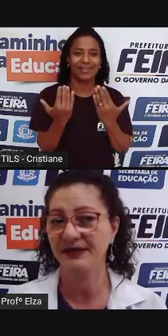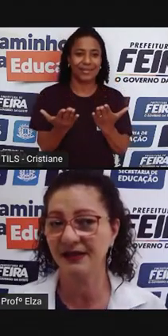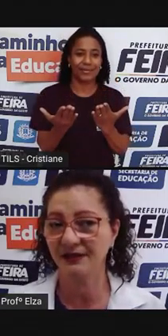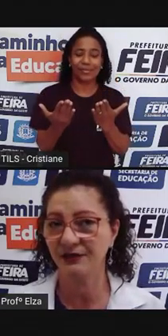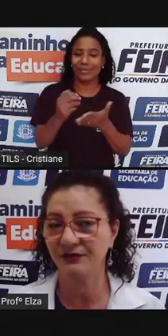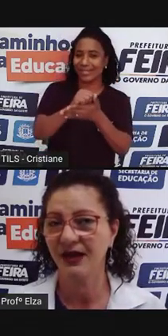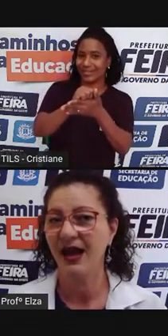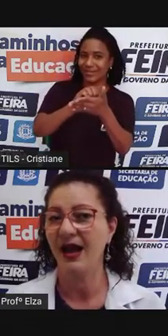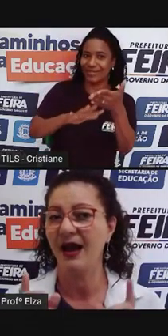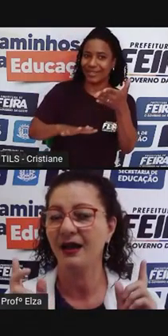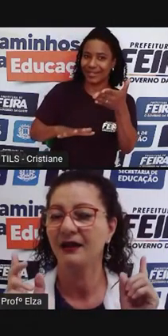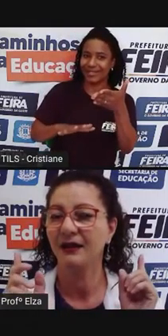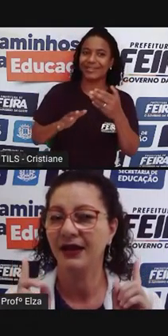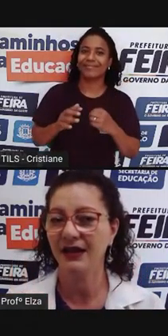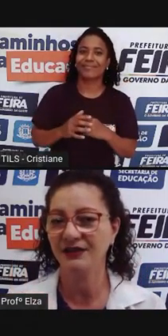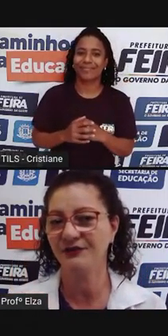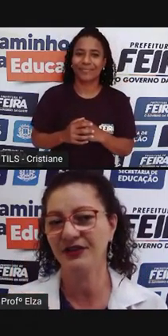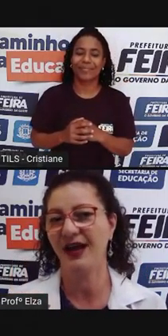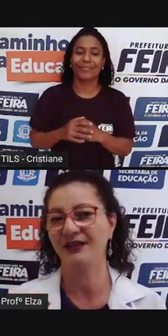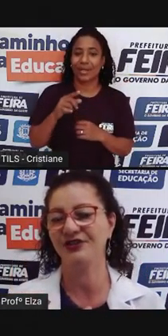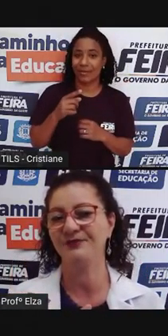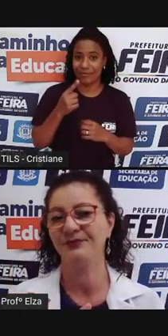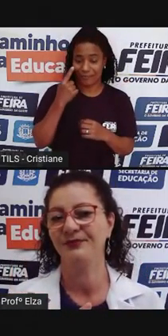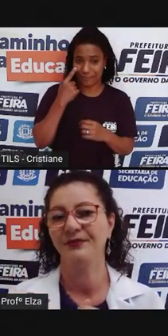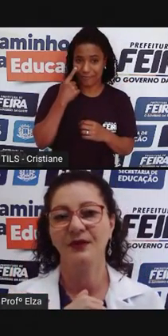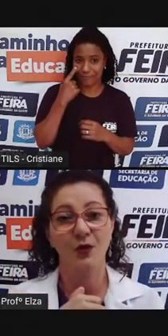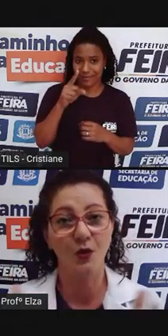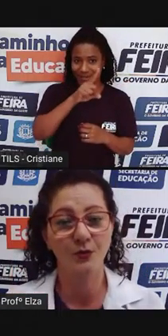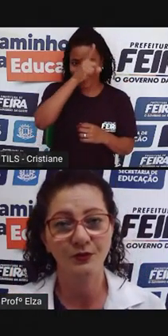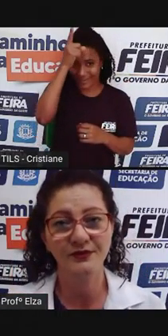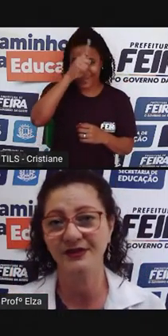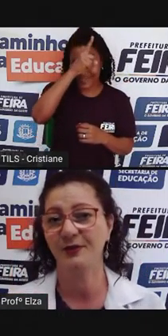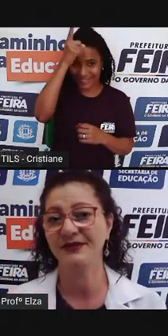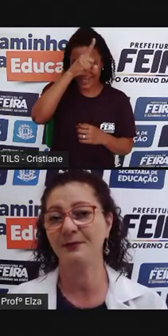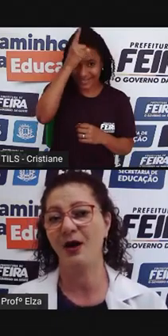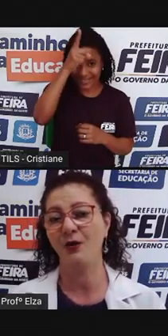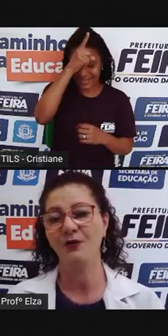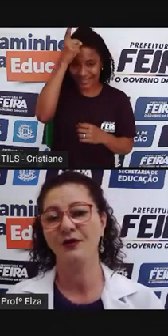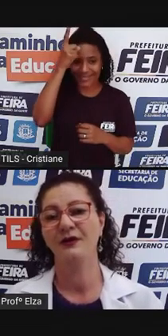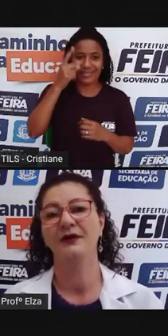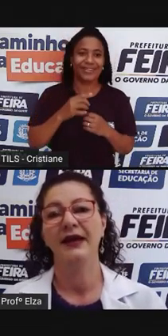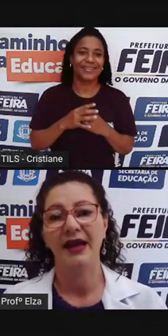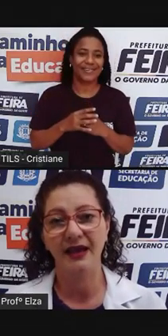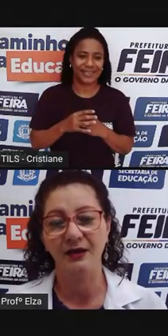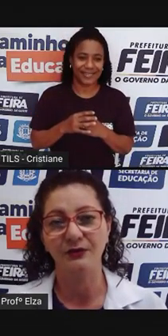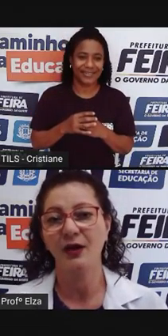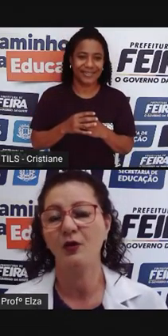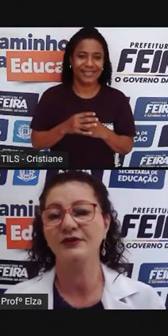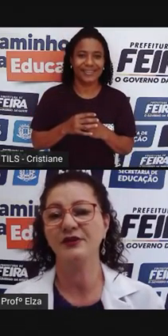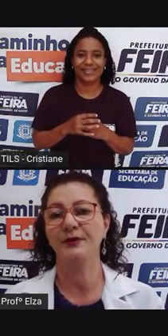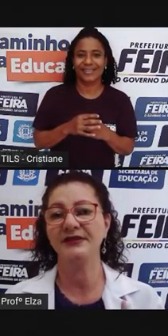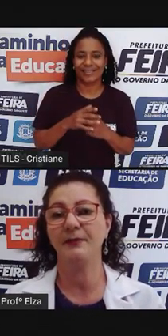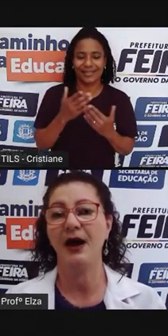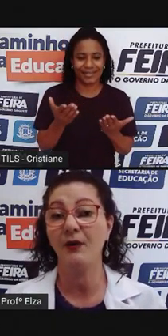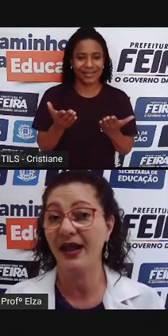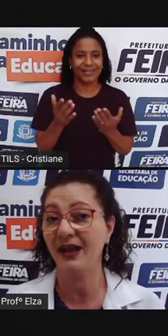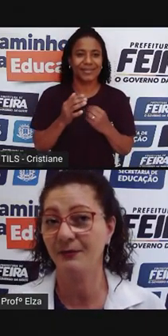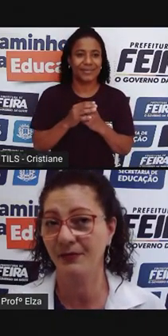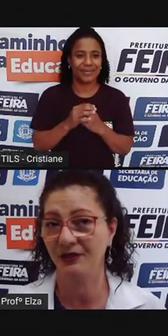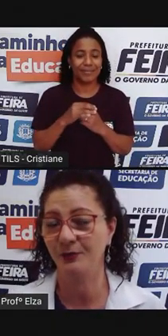te apresento a criatividade como o seu principal elo, né, como seu